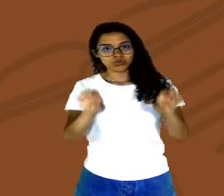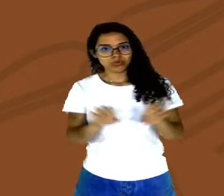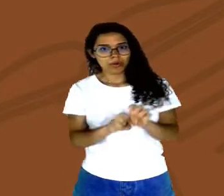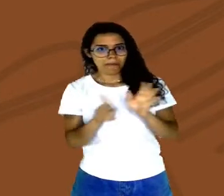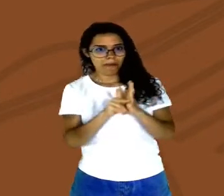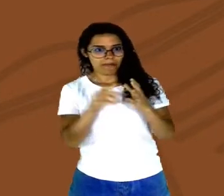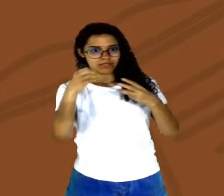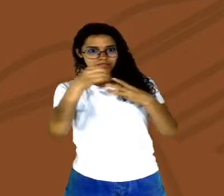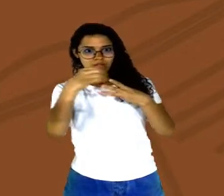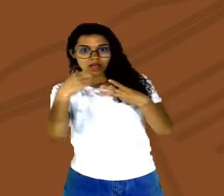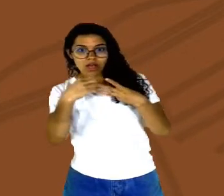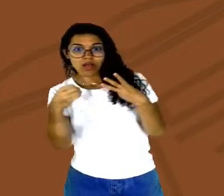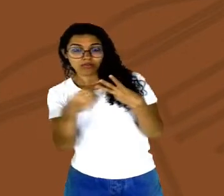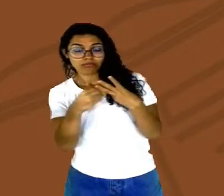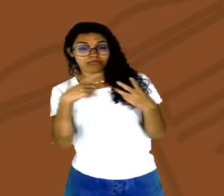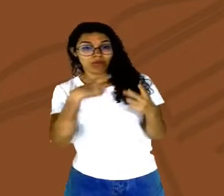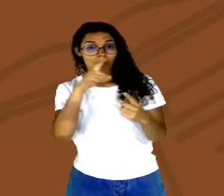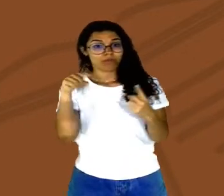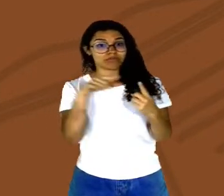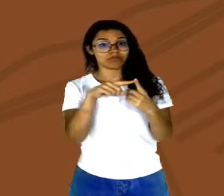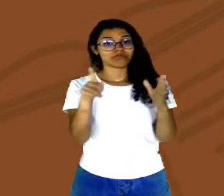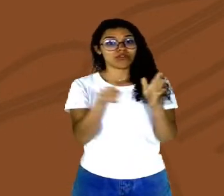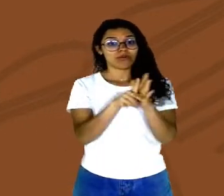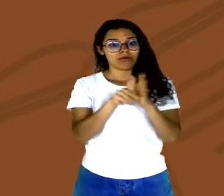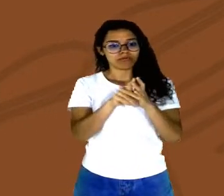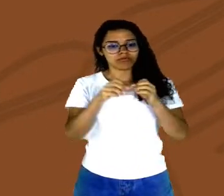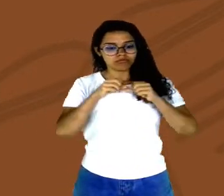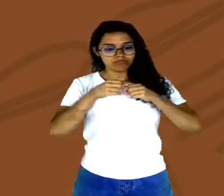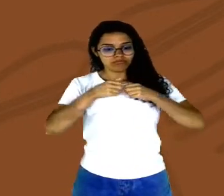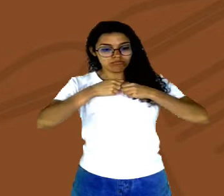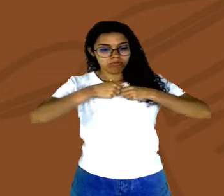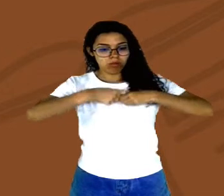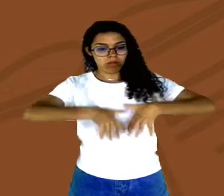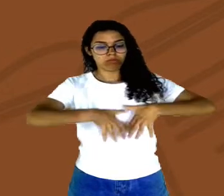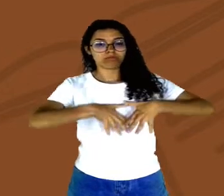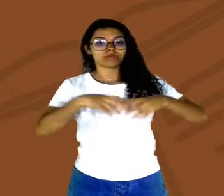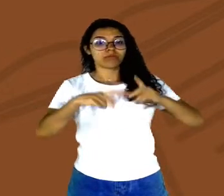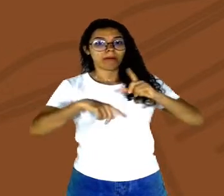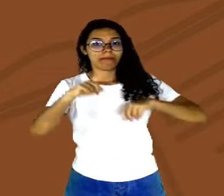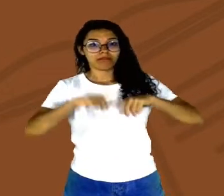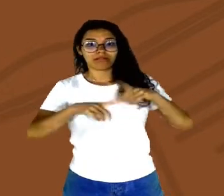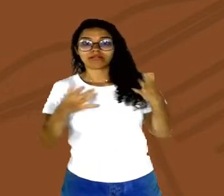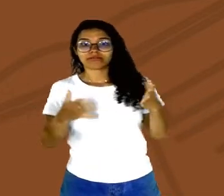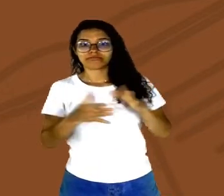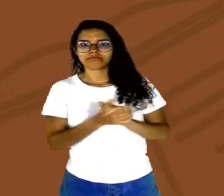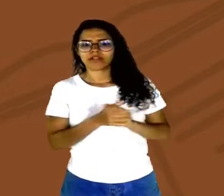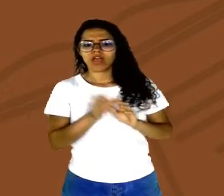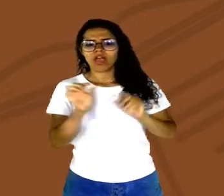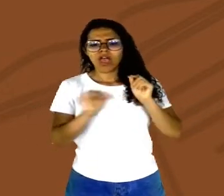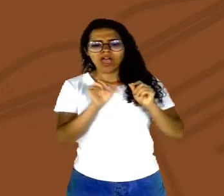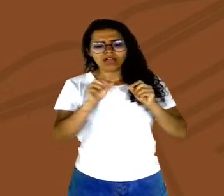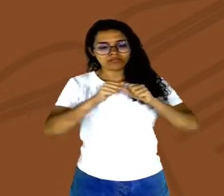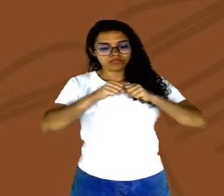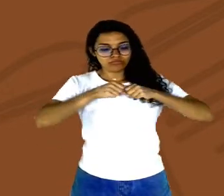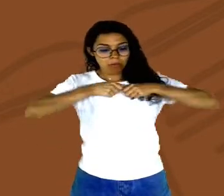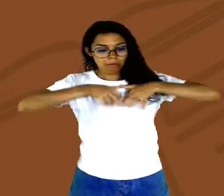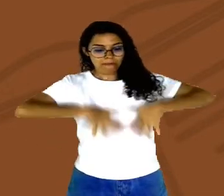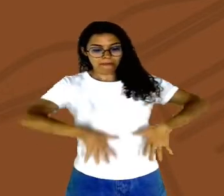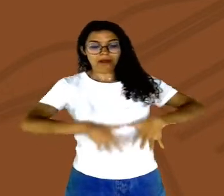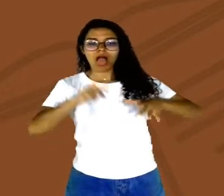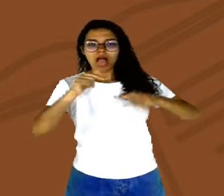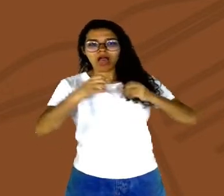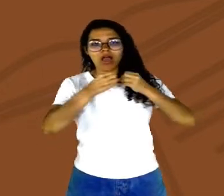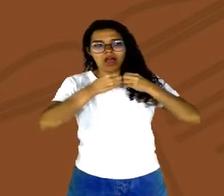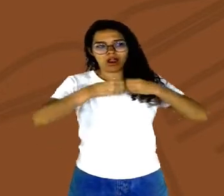celulares que têm a função de secretar substâncias. Então, quem secreta são as glândulas. Beleza.